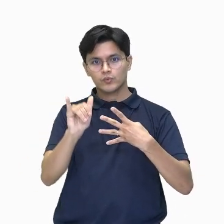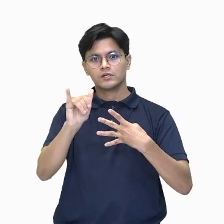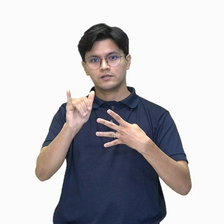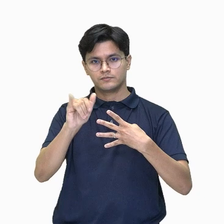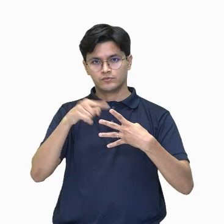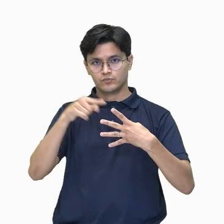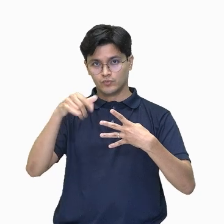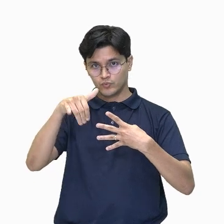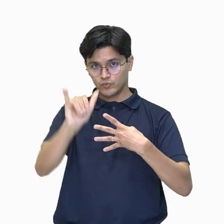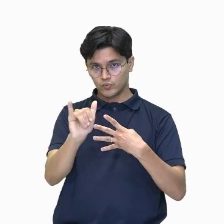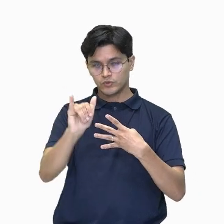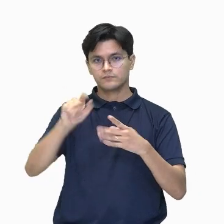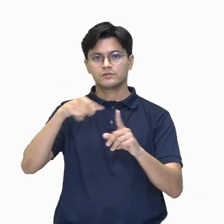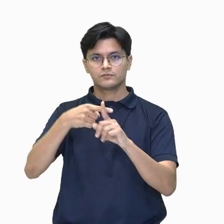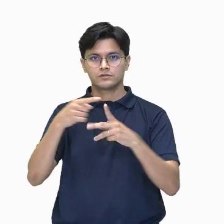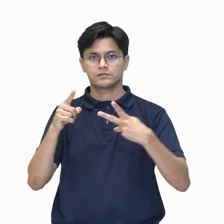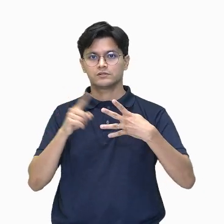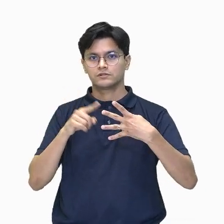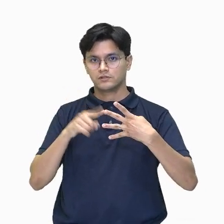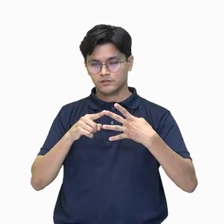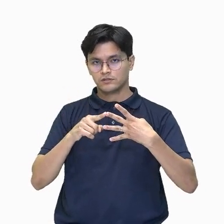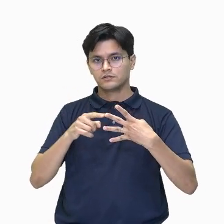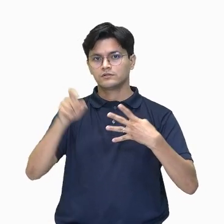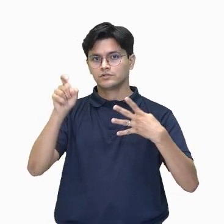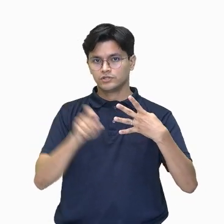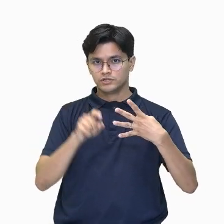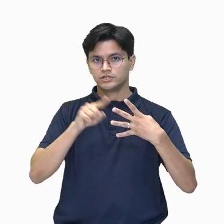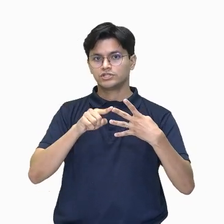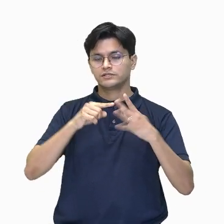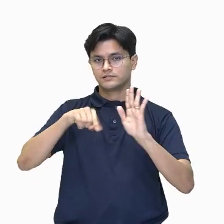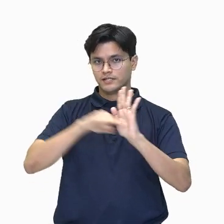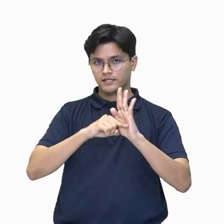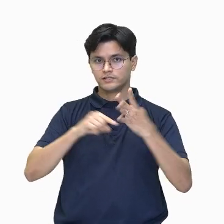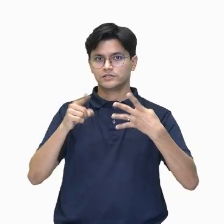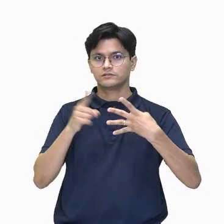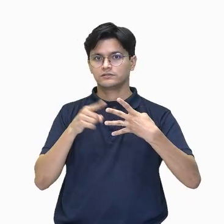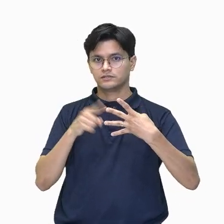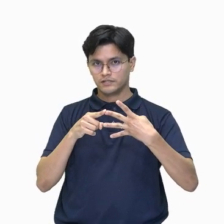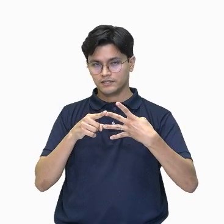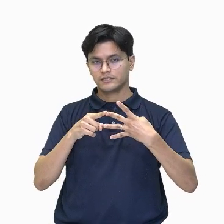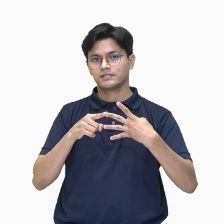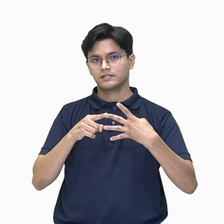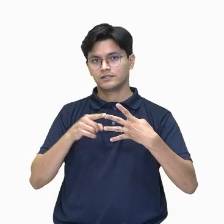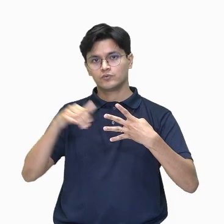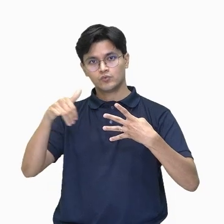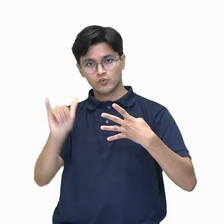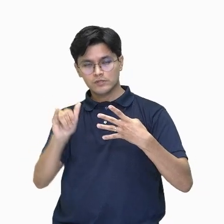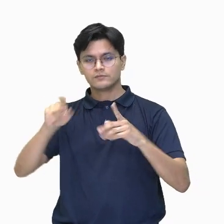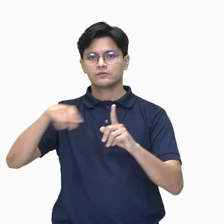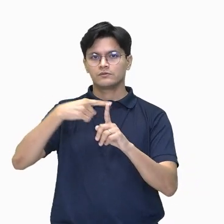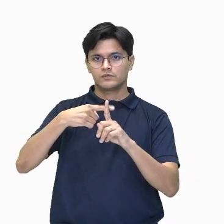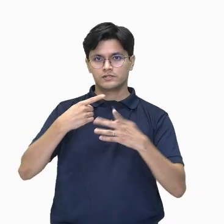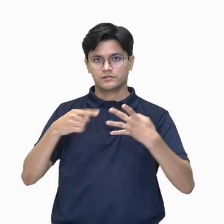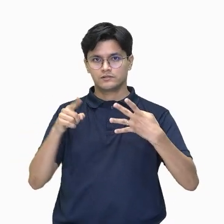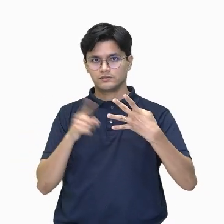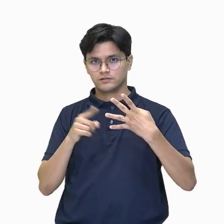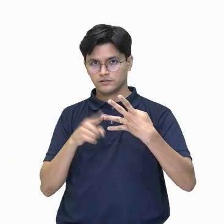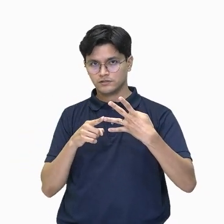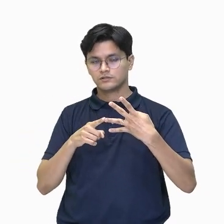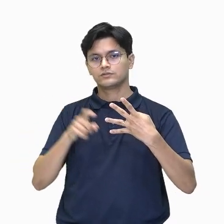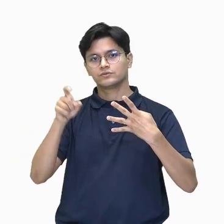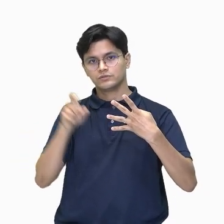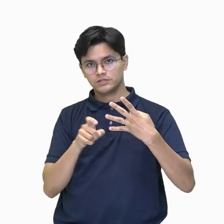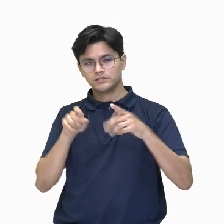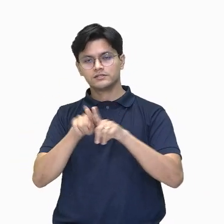No segundo, o x é negativo e o y é positivo, tudo isso nós já vimos aqui. Terceiro quadrante, tanto o x quanto o